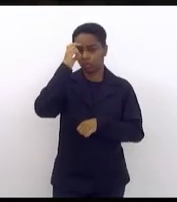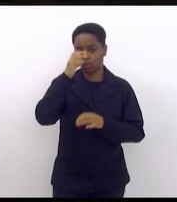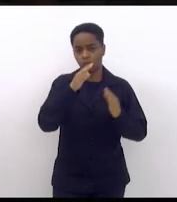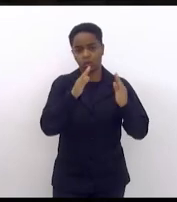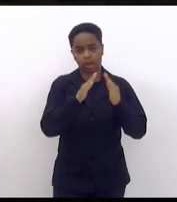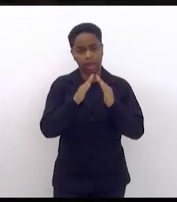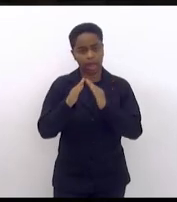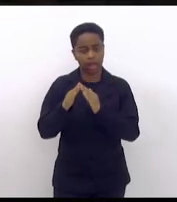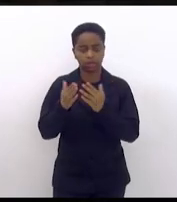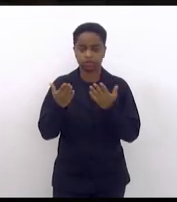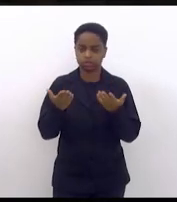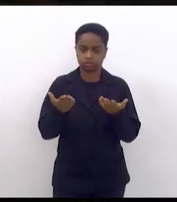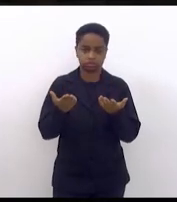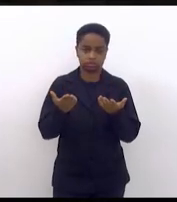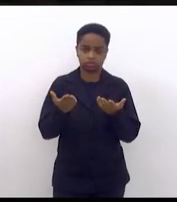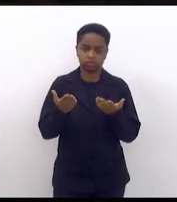E